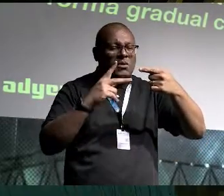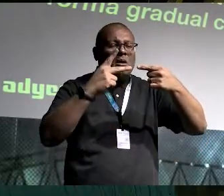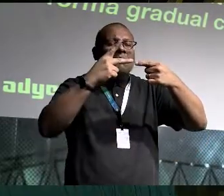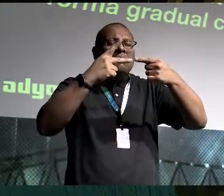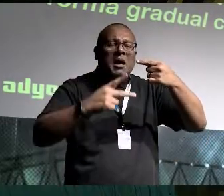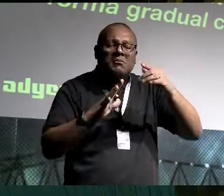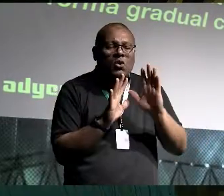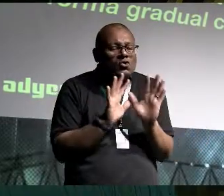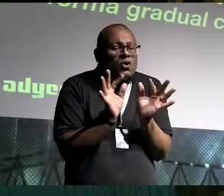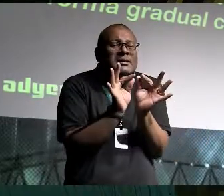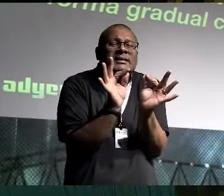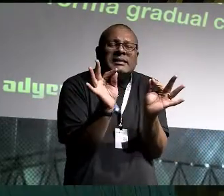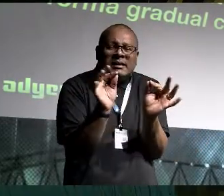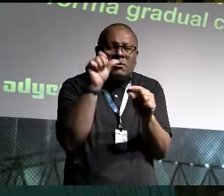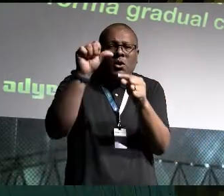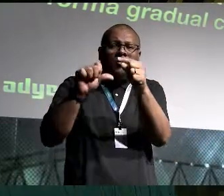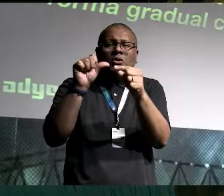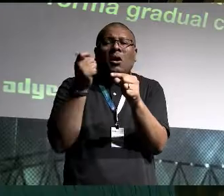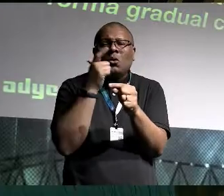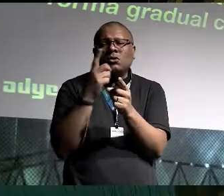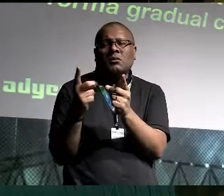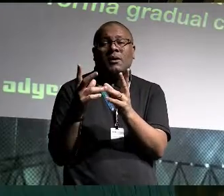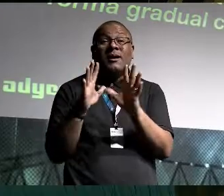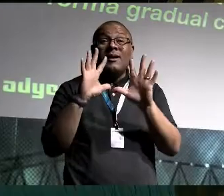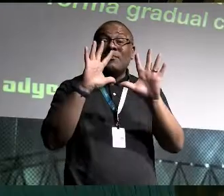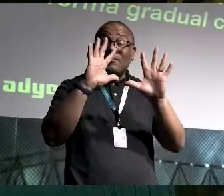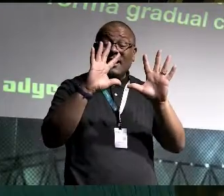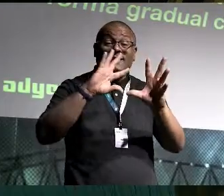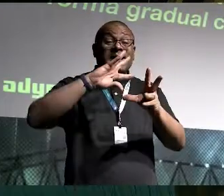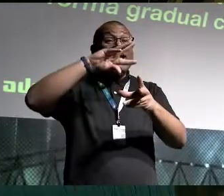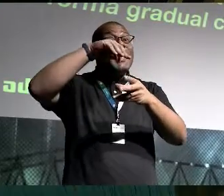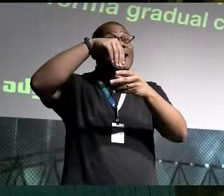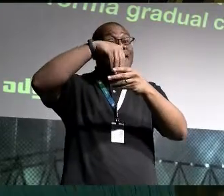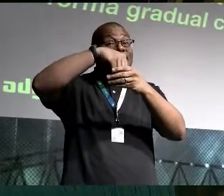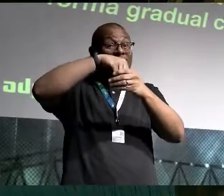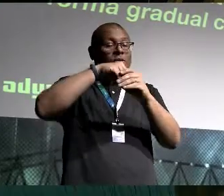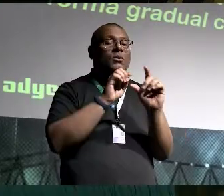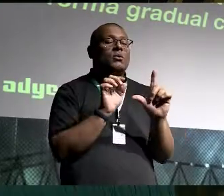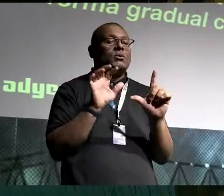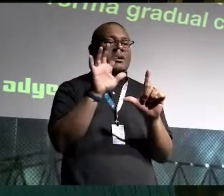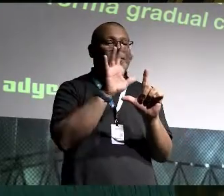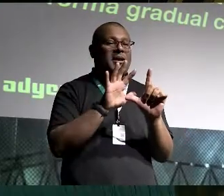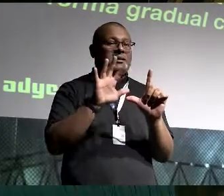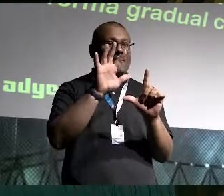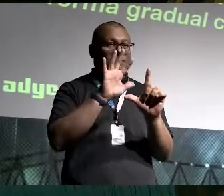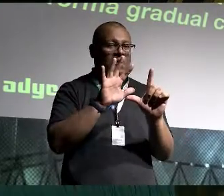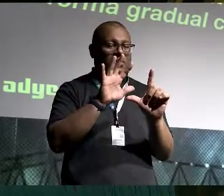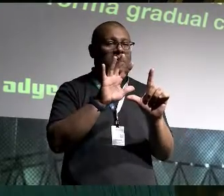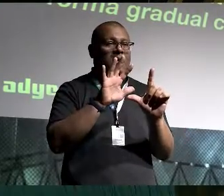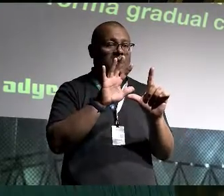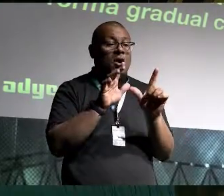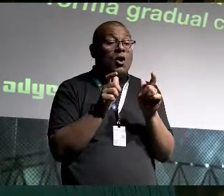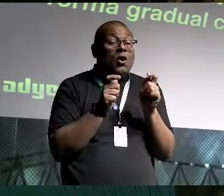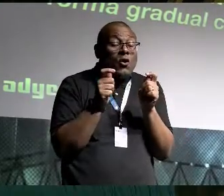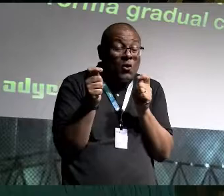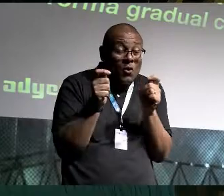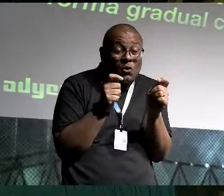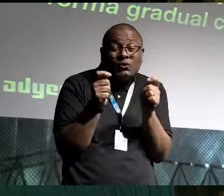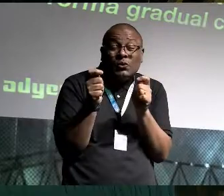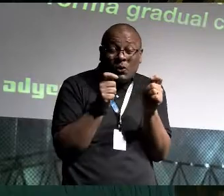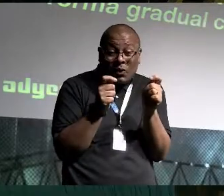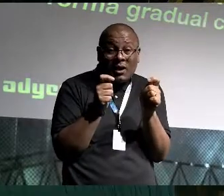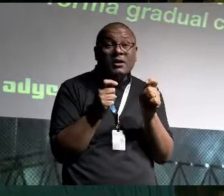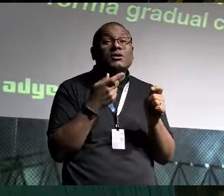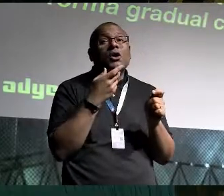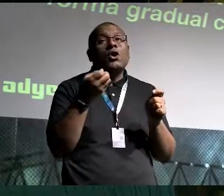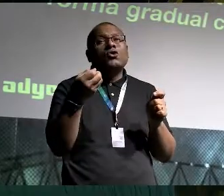resolvido. Só que, imagina só o caos que o que seria, né, se você não conseguisse, de uma maneira controlada, de fazer o rollout dessas